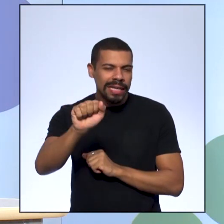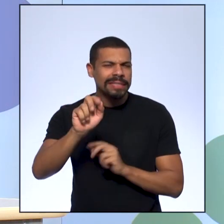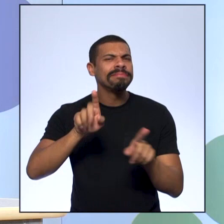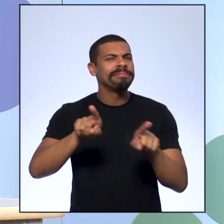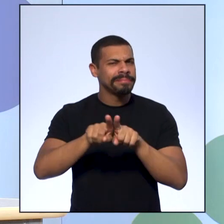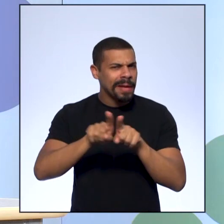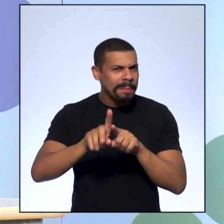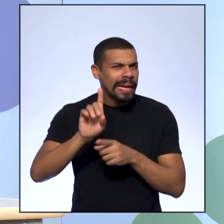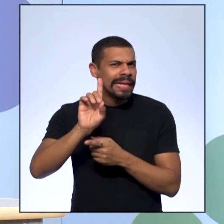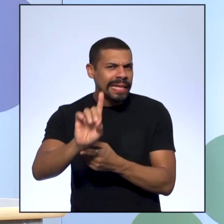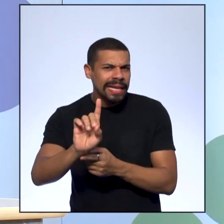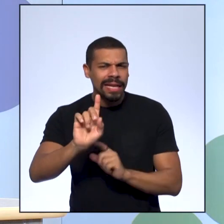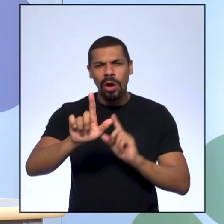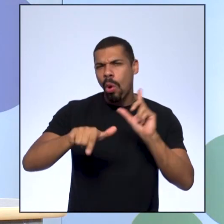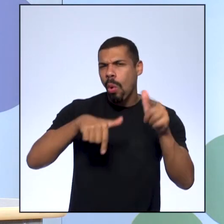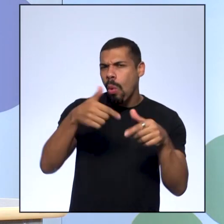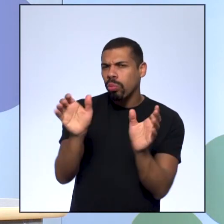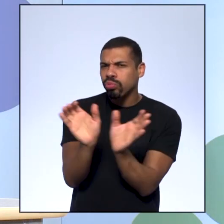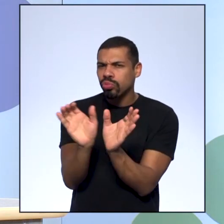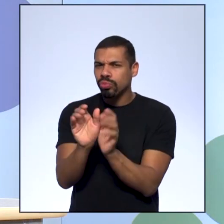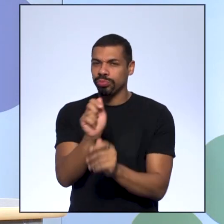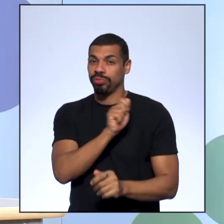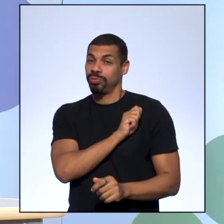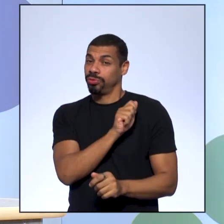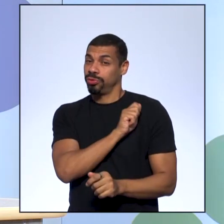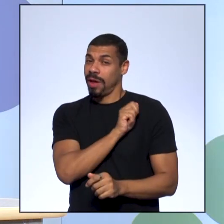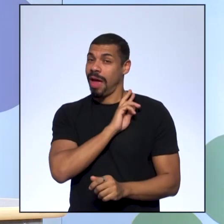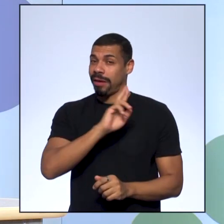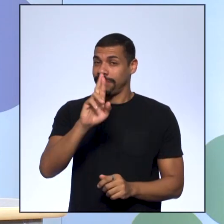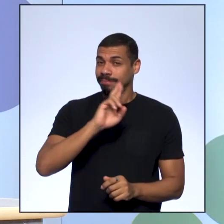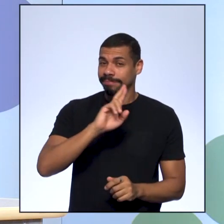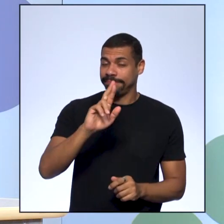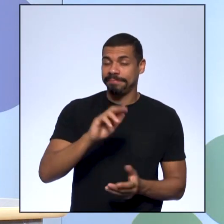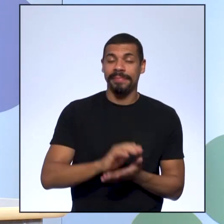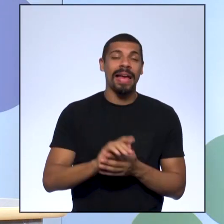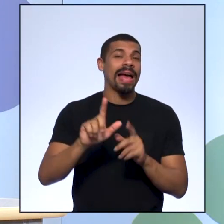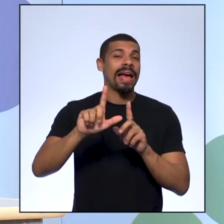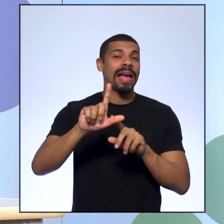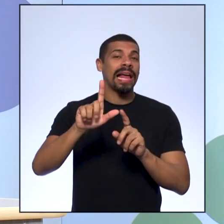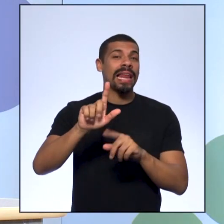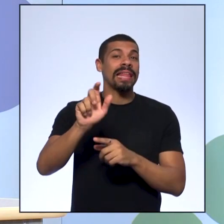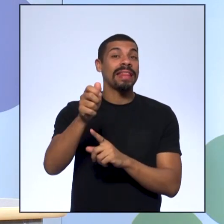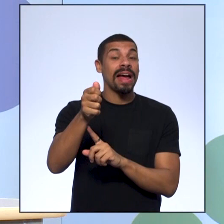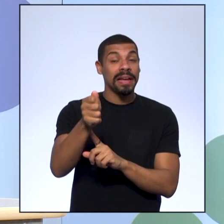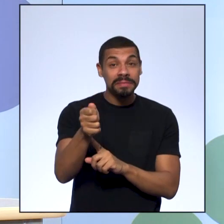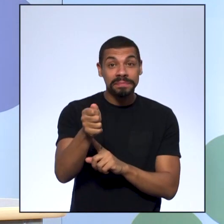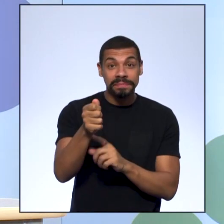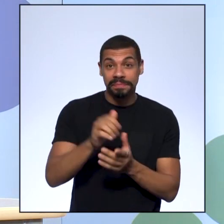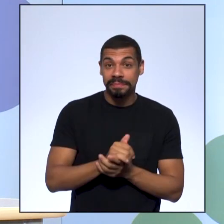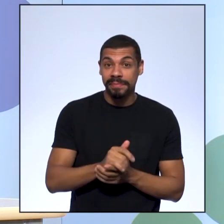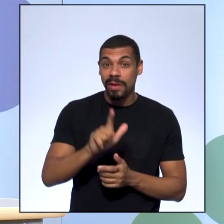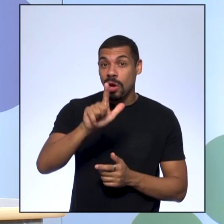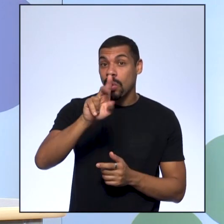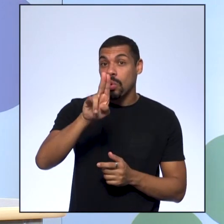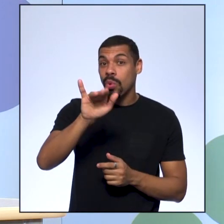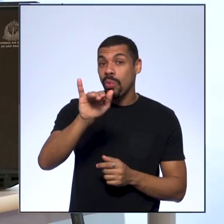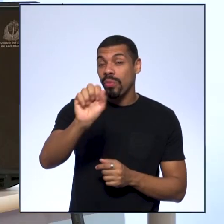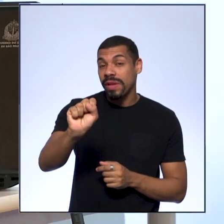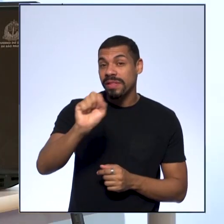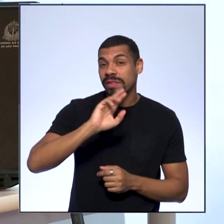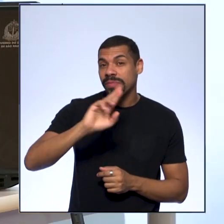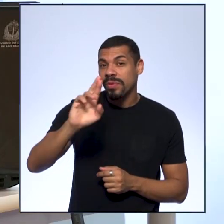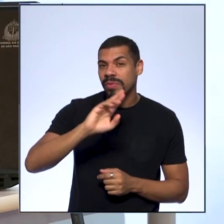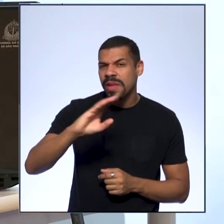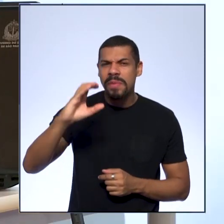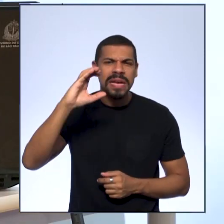Maria e o Gabriel responderam a alternativa A e Luiz Henrique a alternativa C. Qual a correta? Bom, parabéns